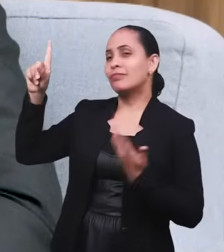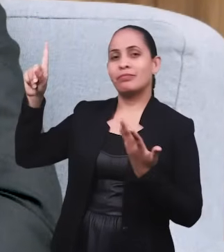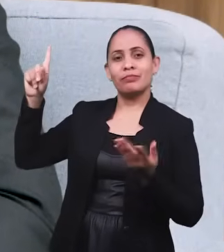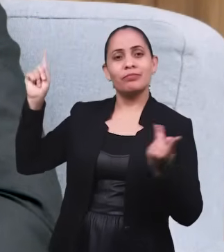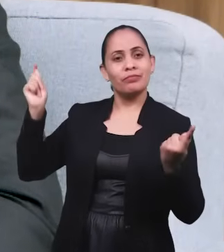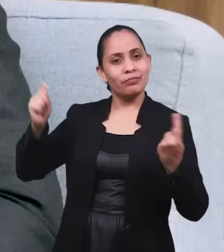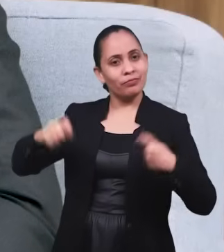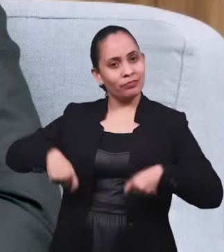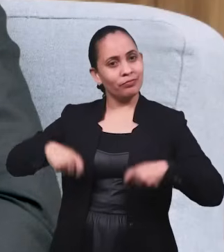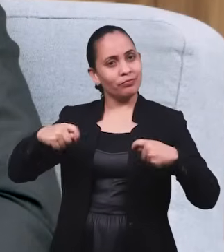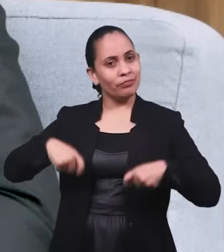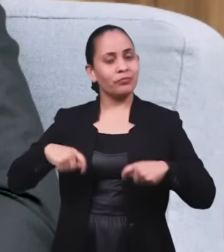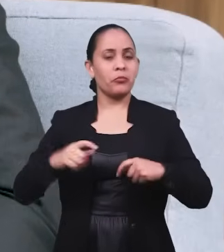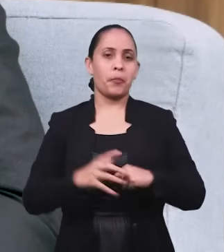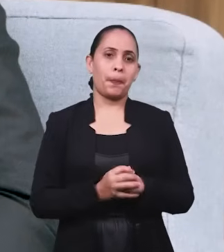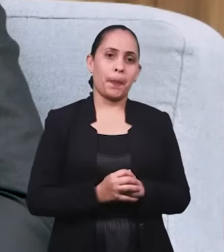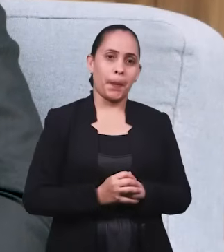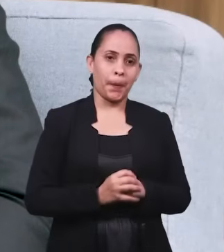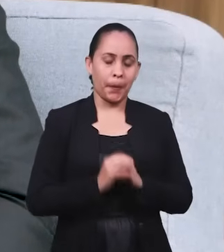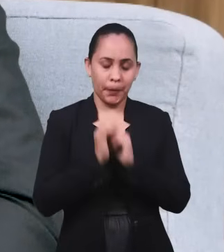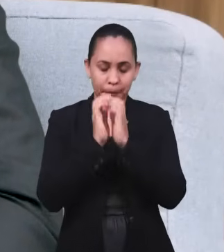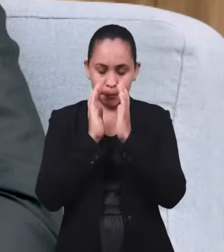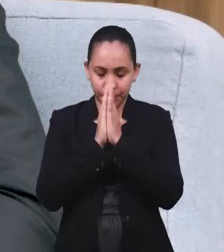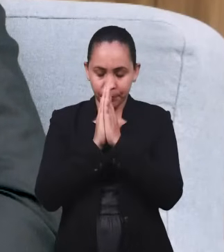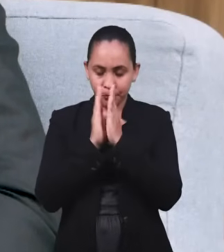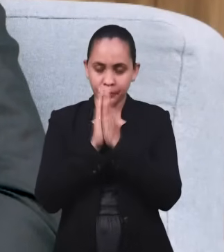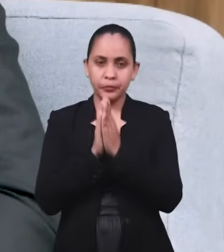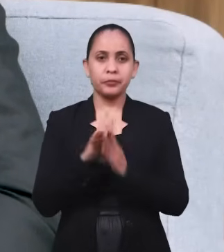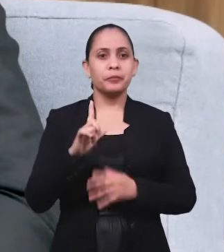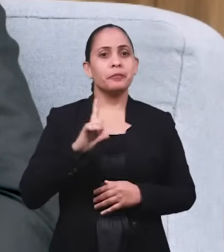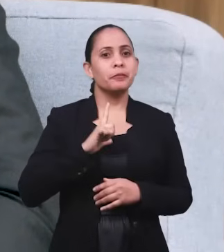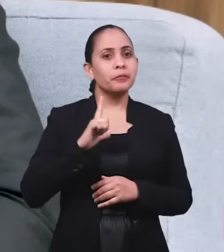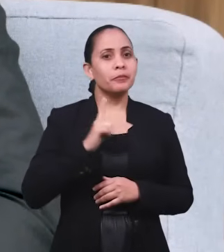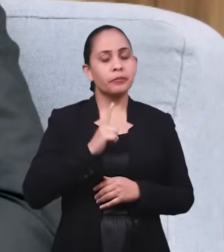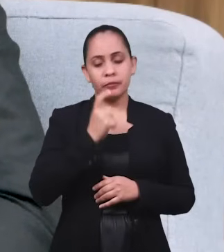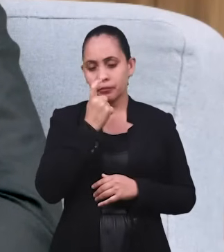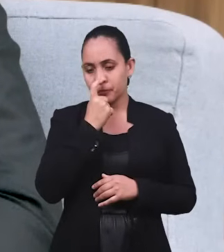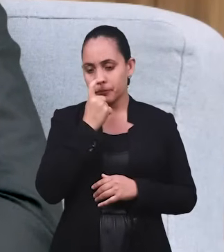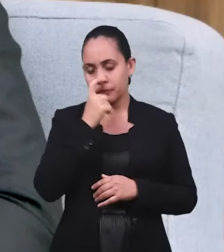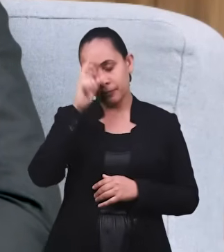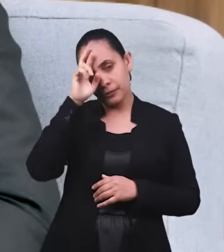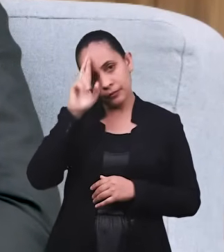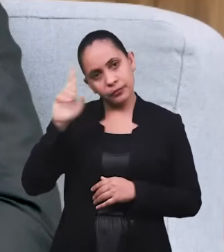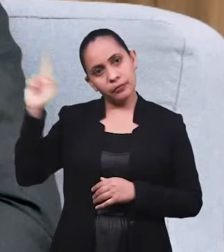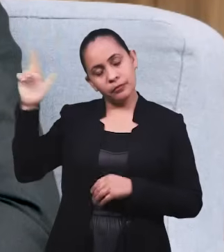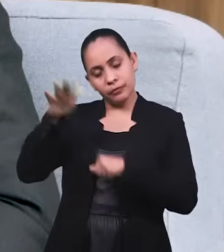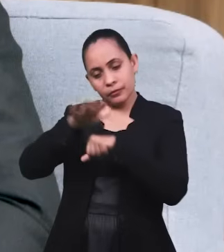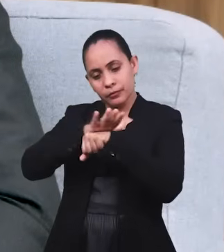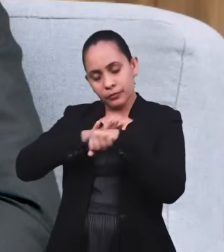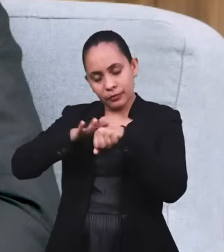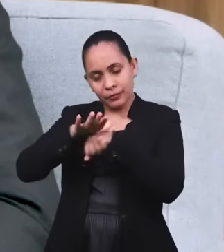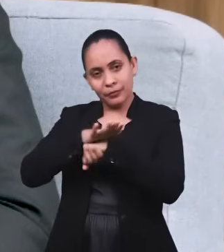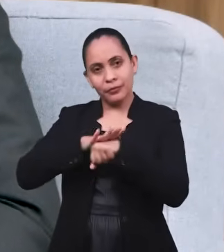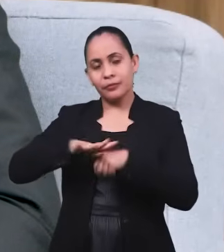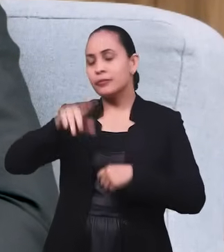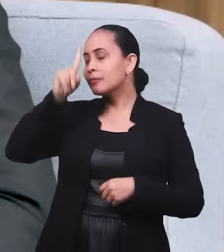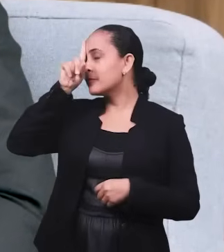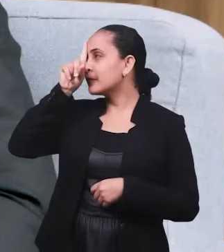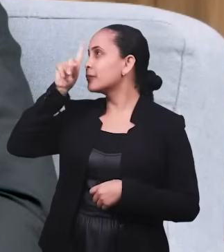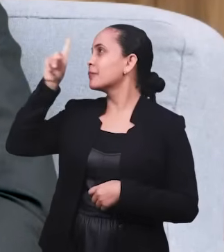possamos, através desta oração, ter a intimidade com o Senhor, conversar com o Senhor, falar com